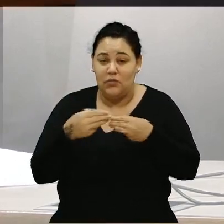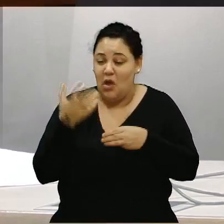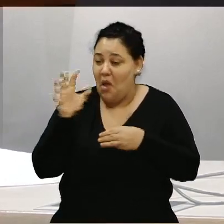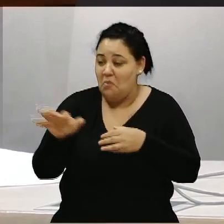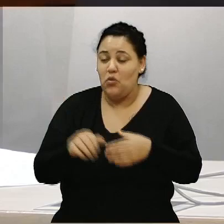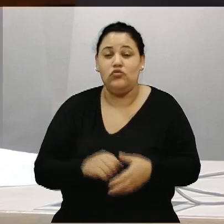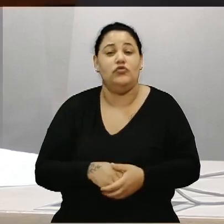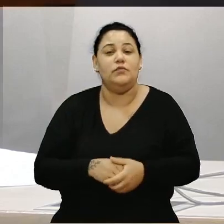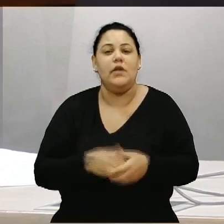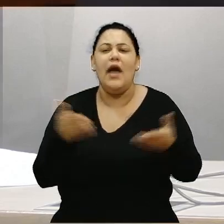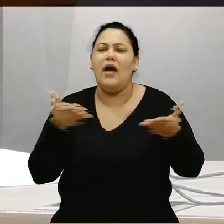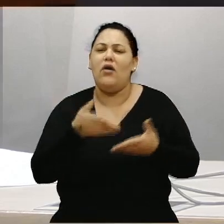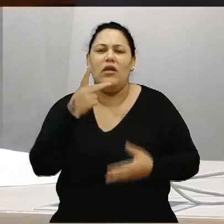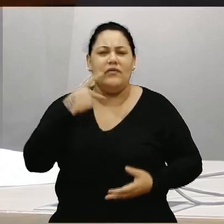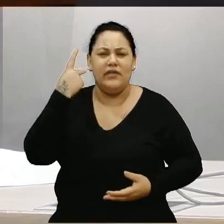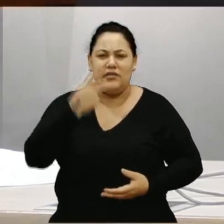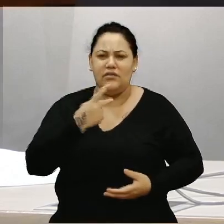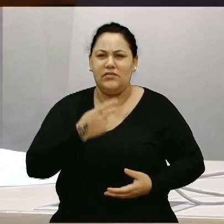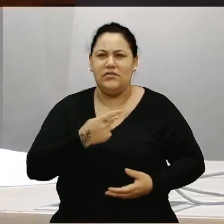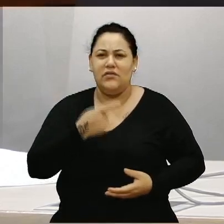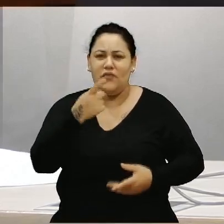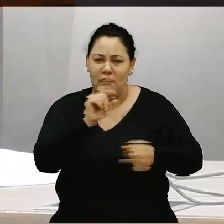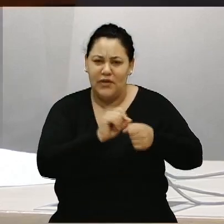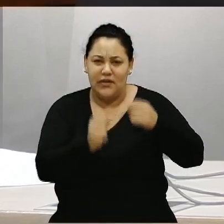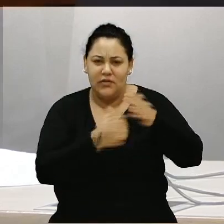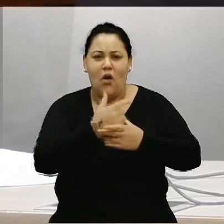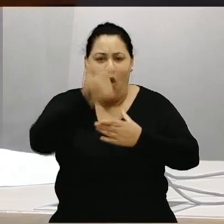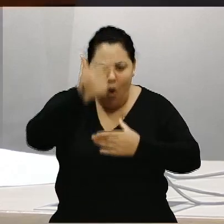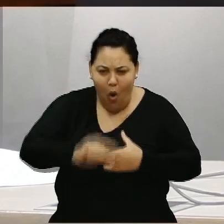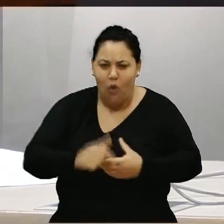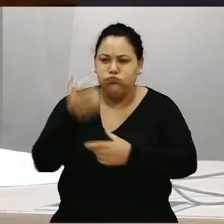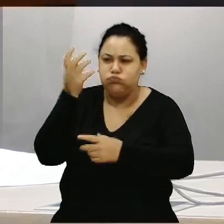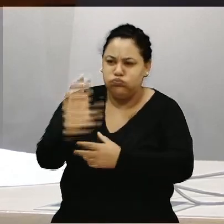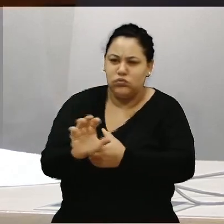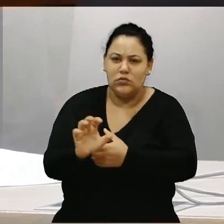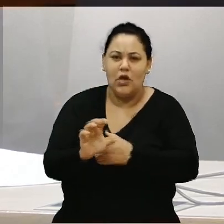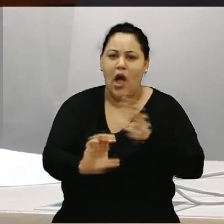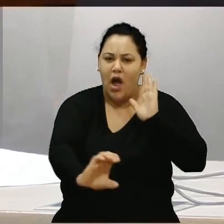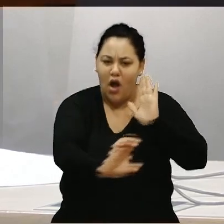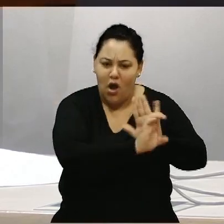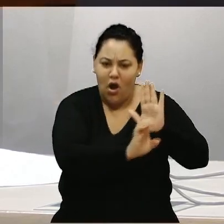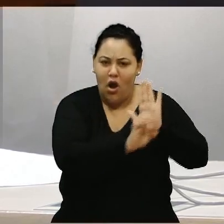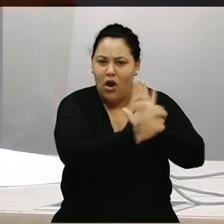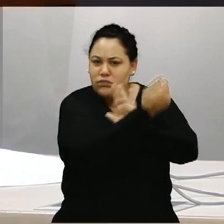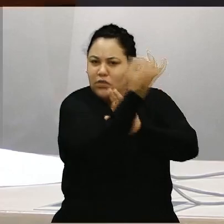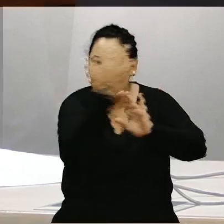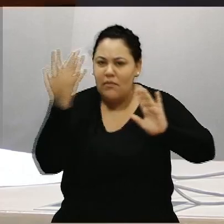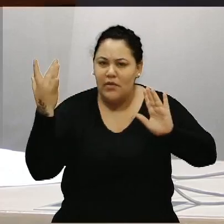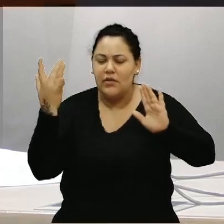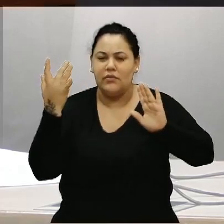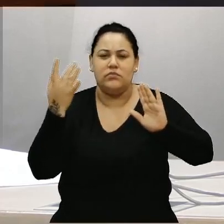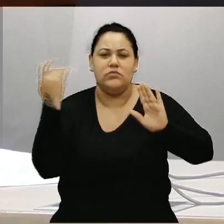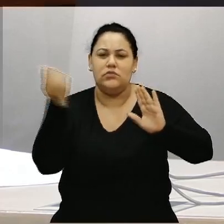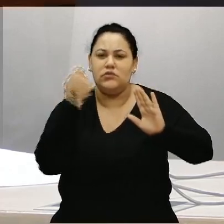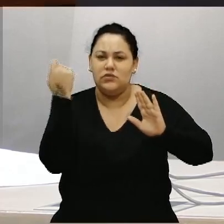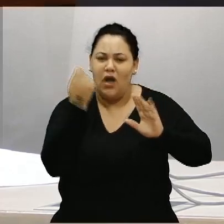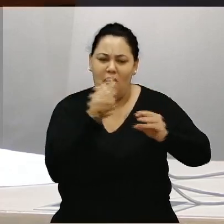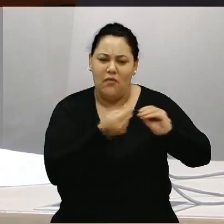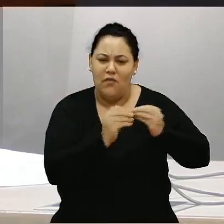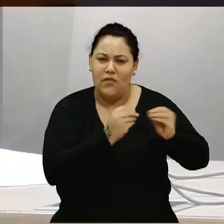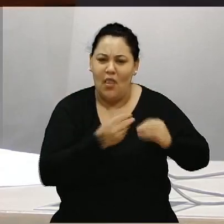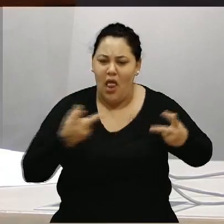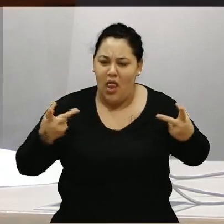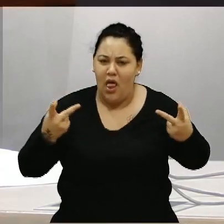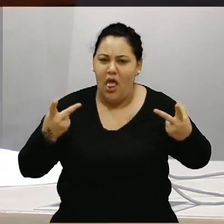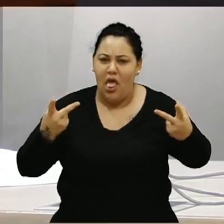Agora, vereador, vamos fazer outra moção de repúdio também ao Código Florestal do Estado do Rio Grande do Sul, que flexibilizou o